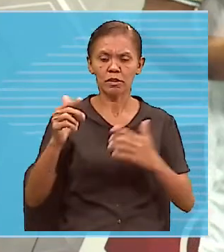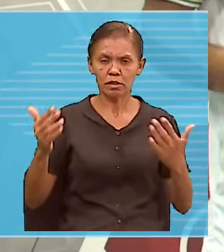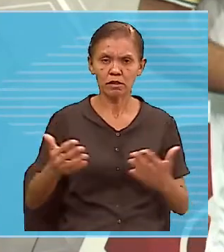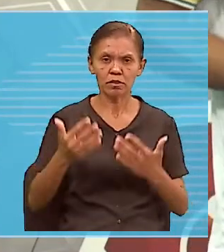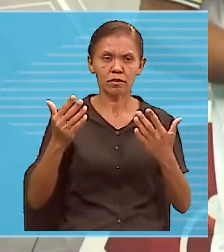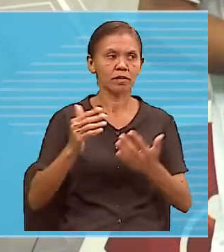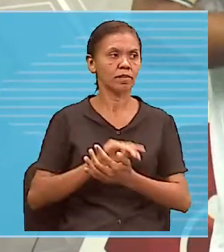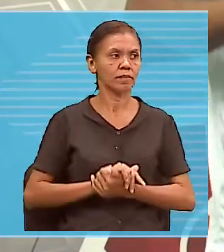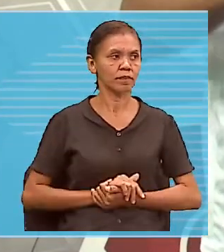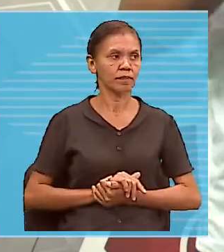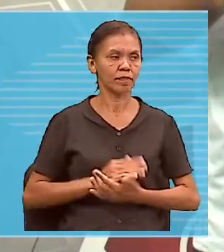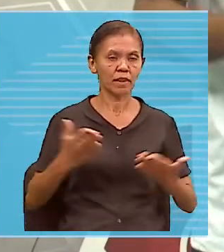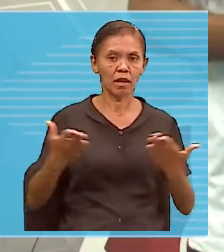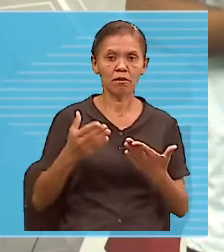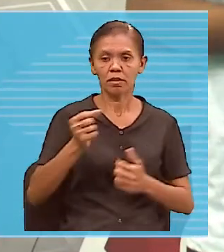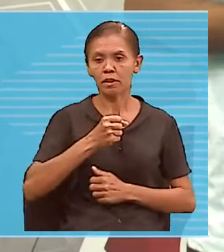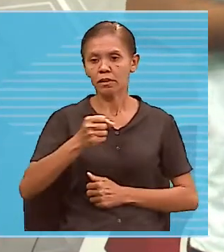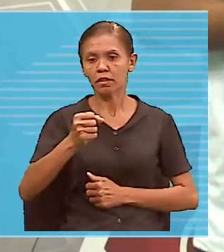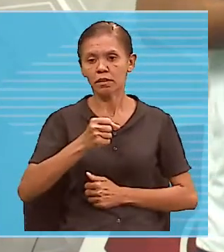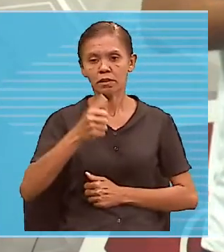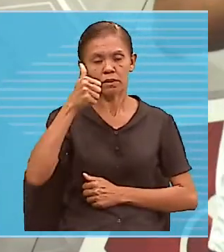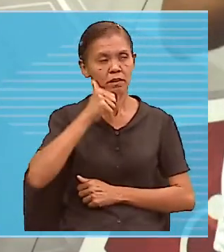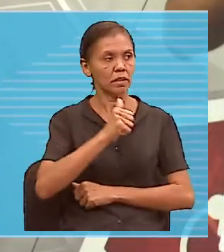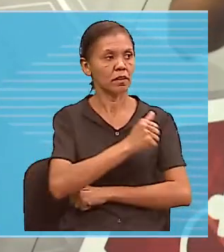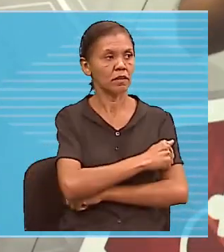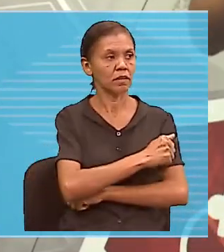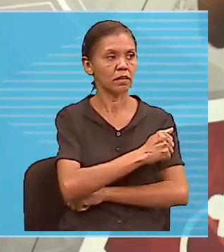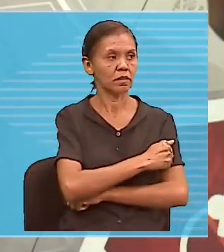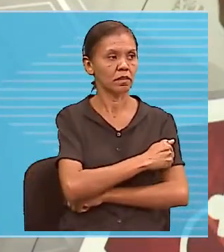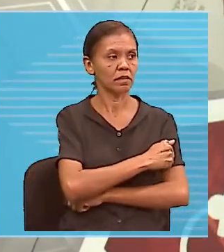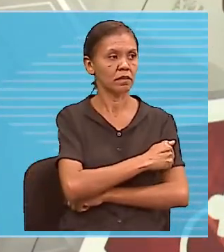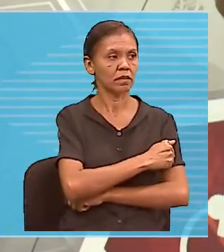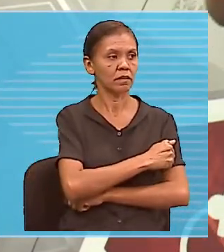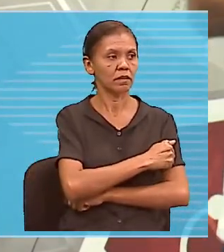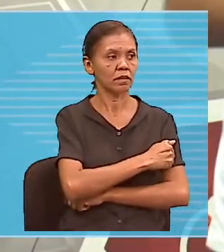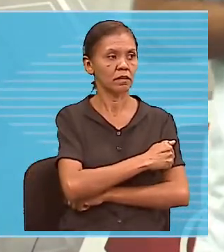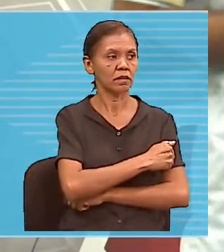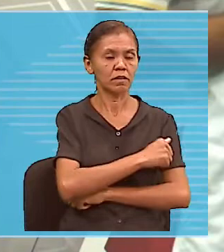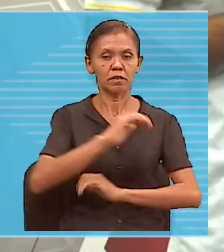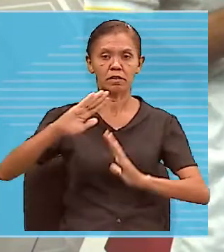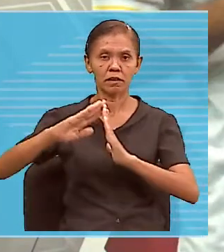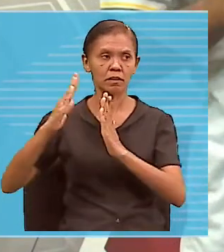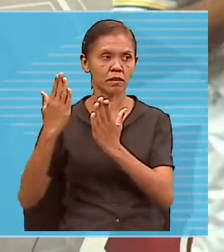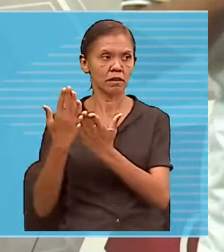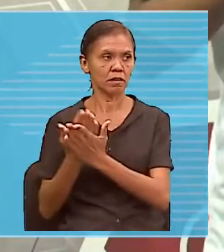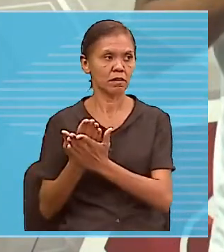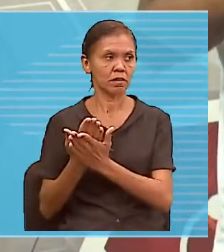essa entrevista da aluna Kelvin Jamile, do 7 Radmi Cavalcante.